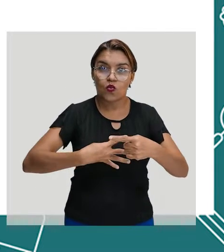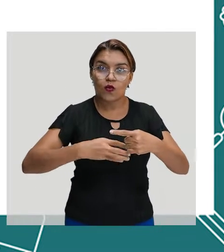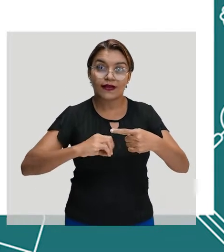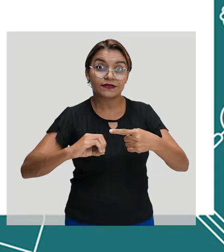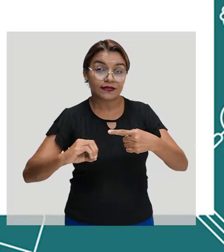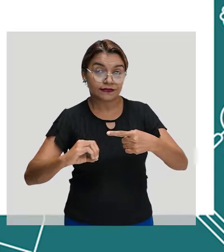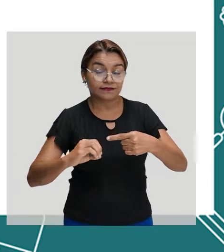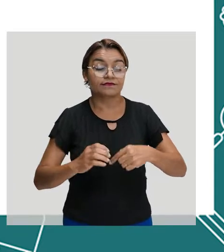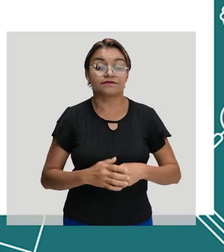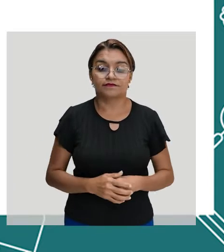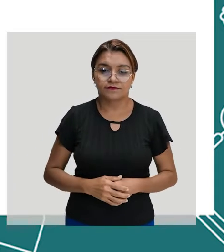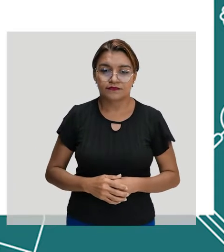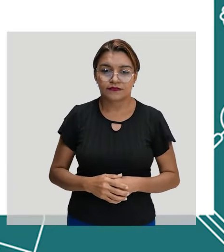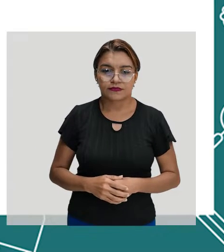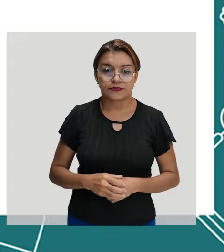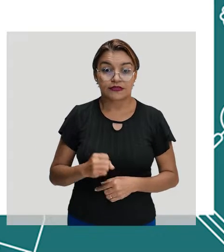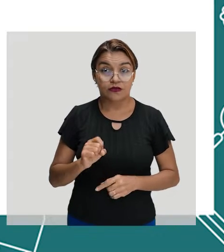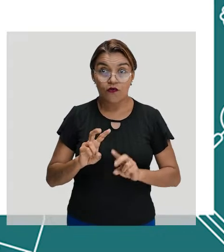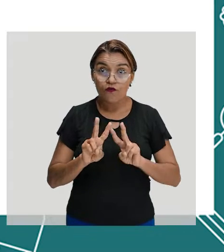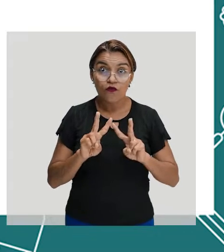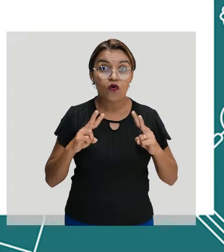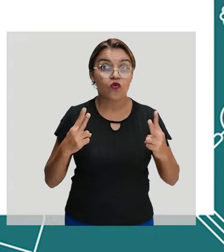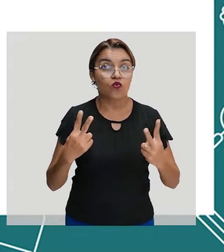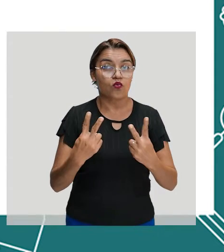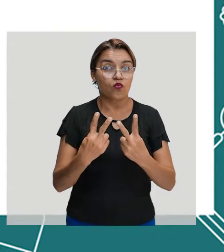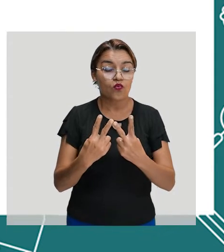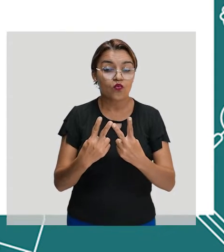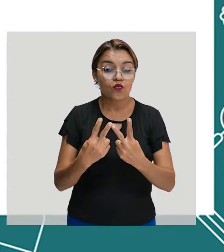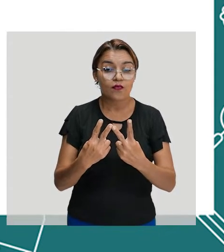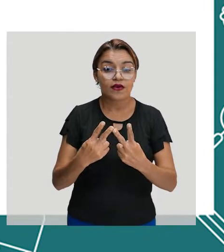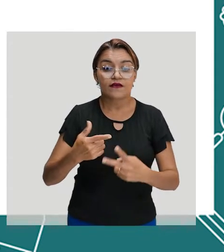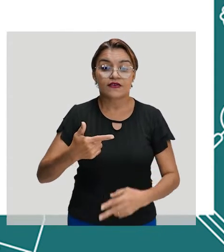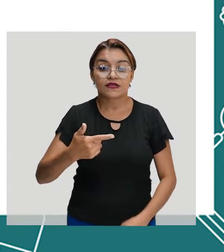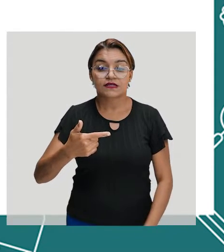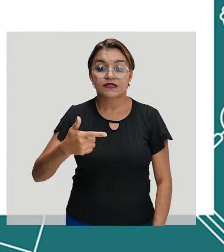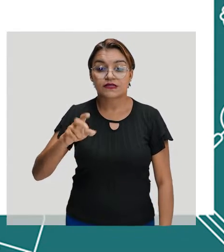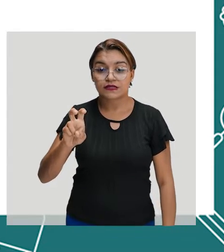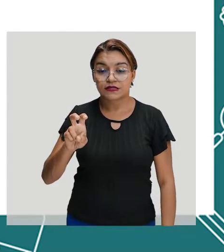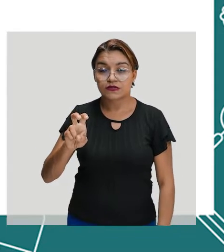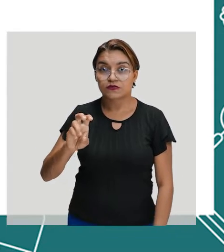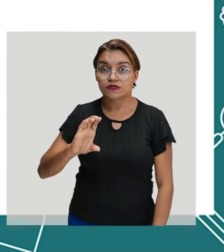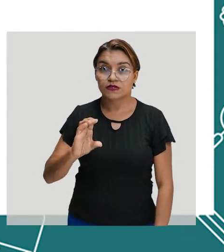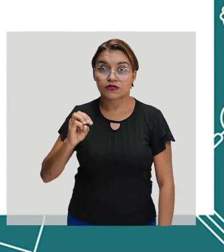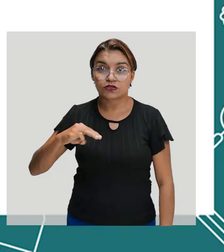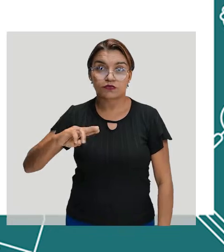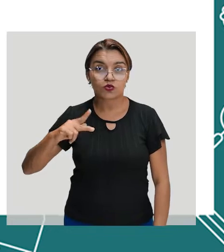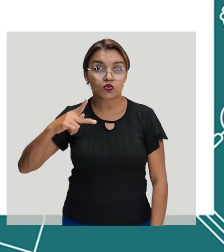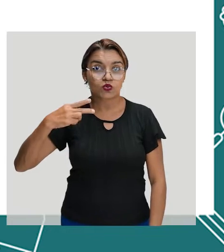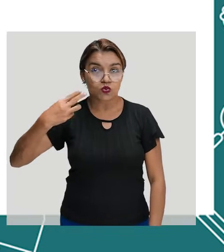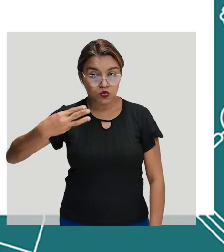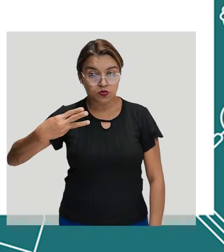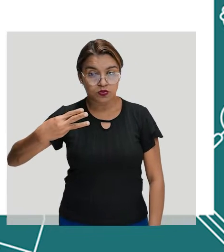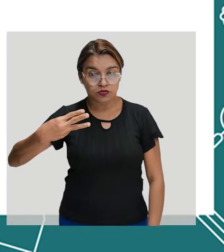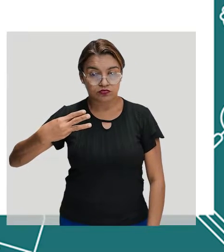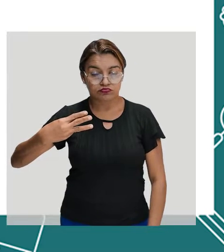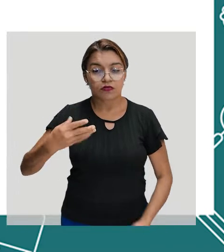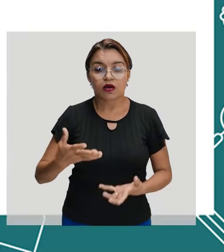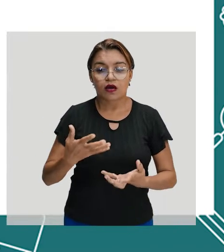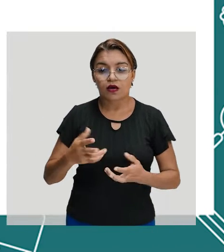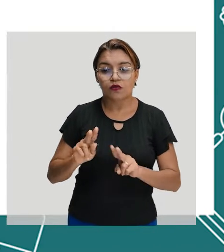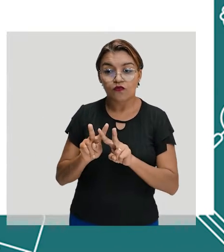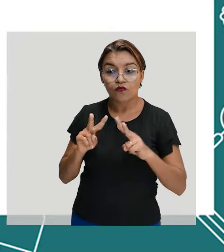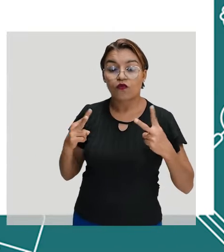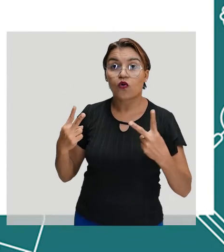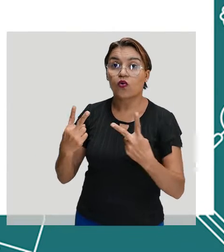beleza e seu volume é de 25 centímetros cúbicos Ele quer saber o volume